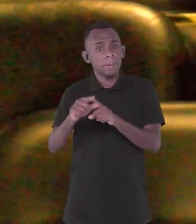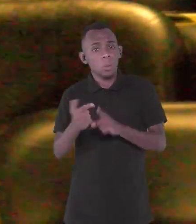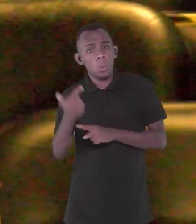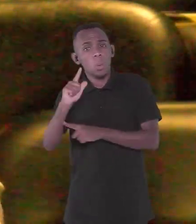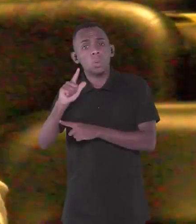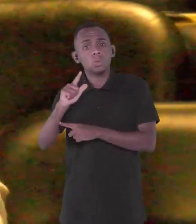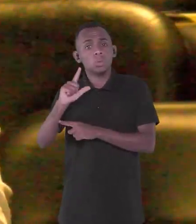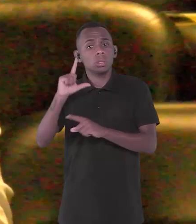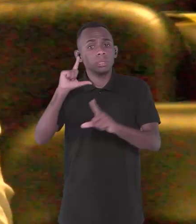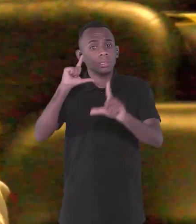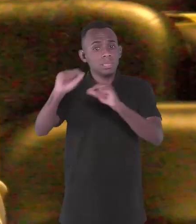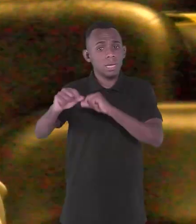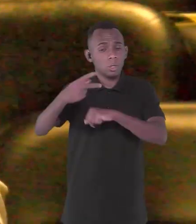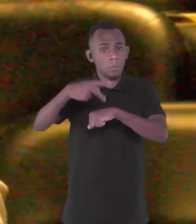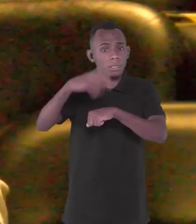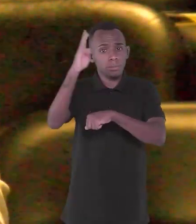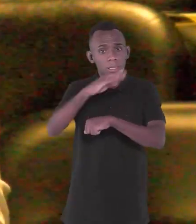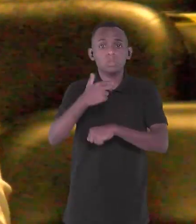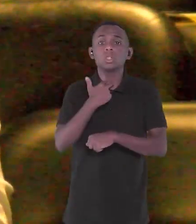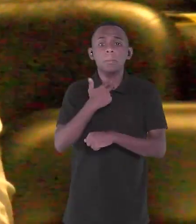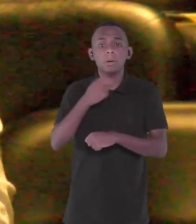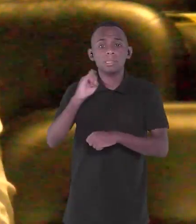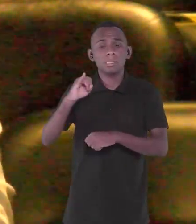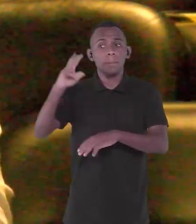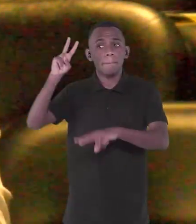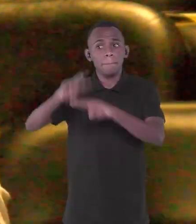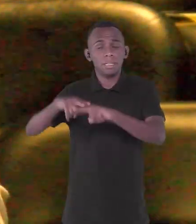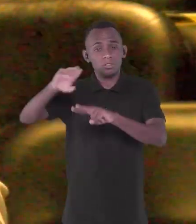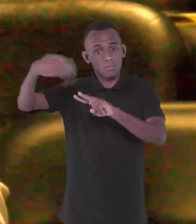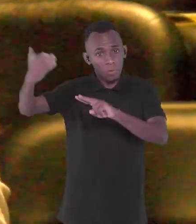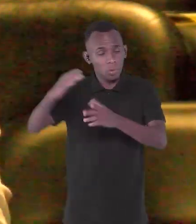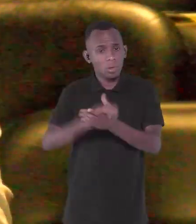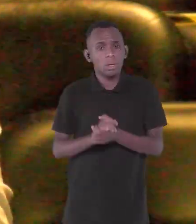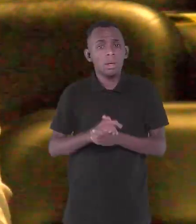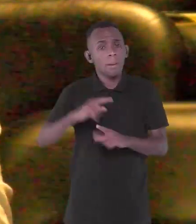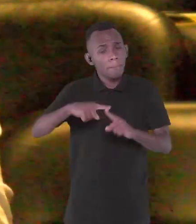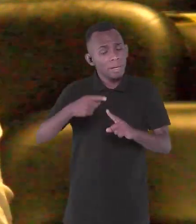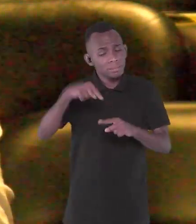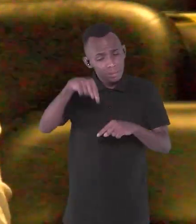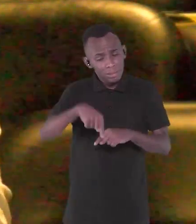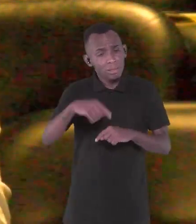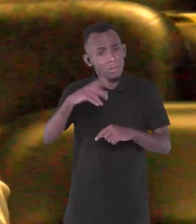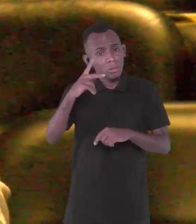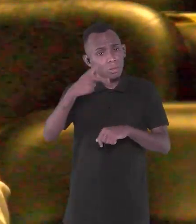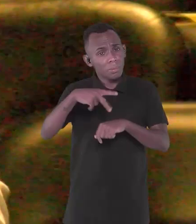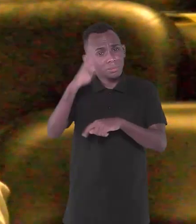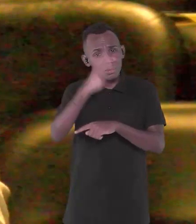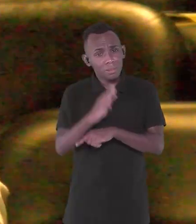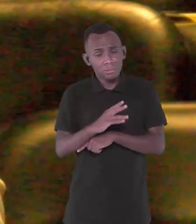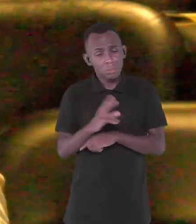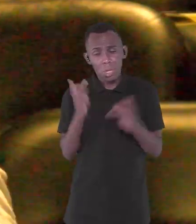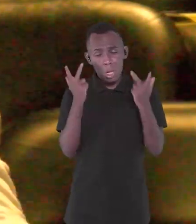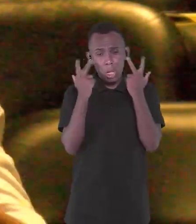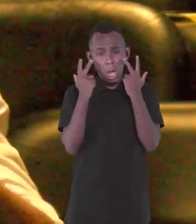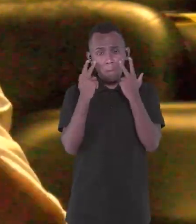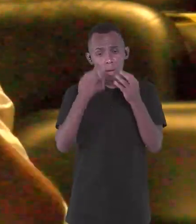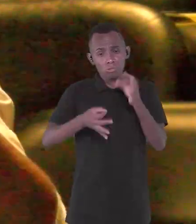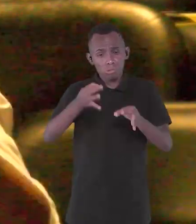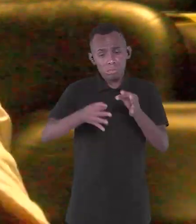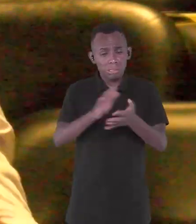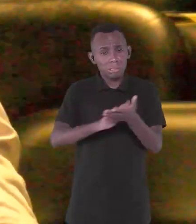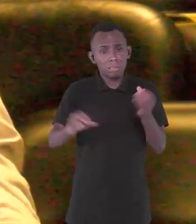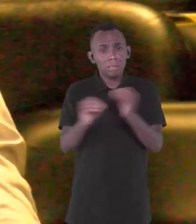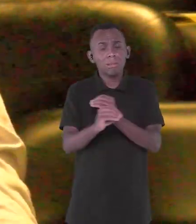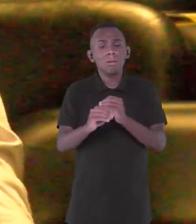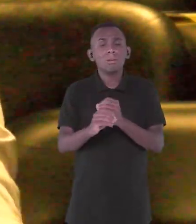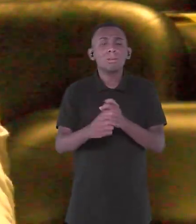são presos. Mas aqui no Brasil eles vivem bem. Eles não são nem investigados, não são processados e muito menos julgados. Eu queria que você